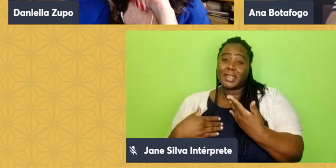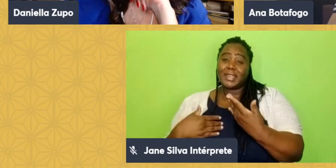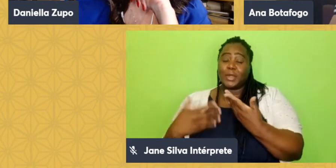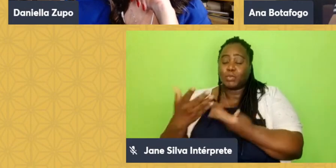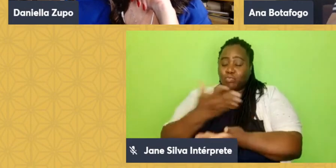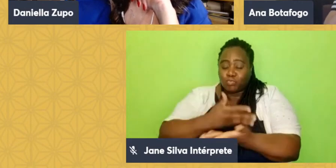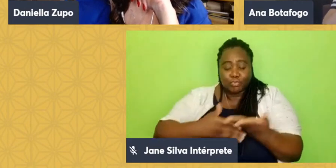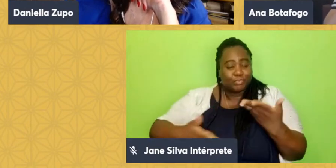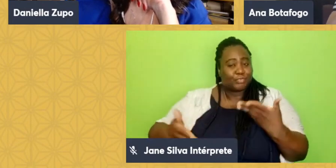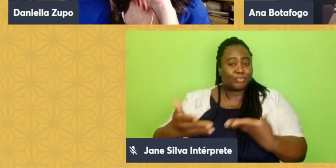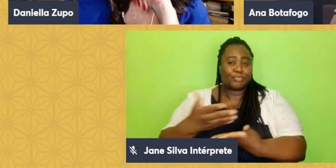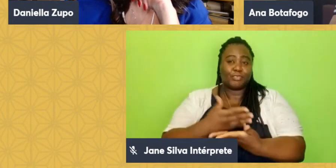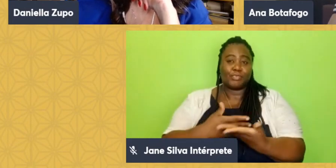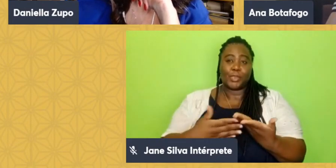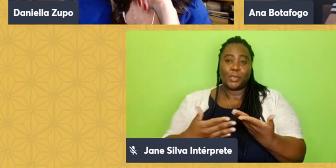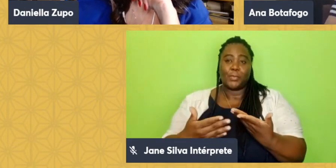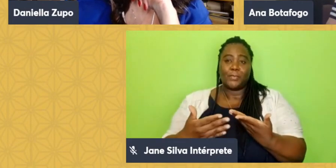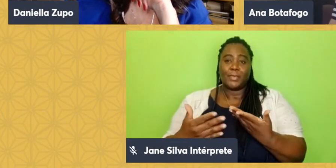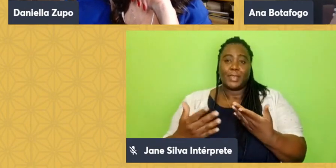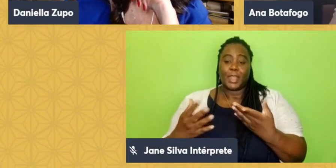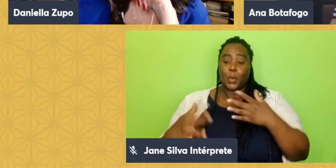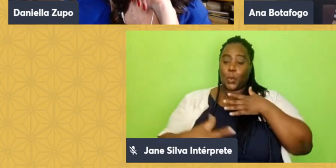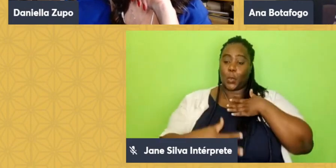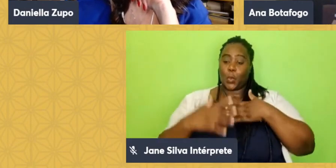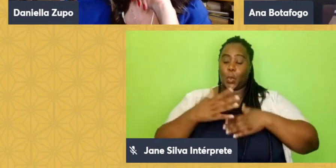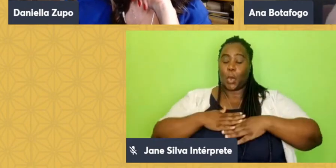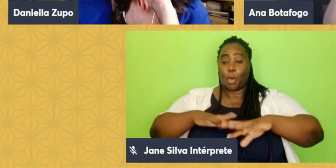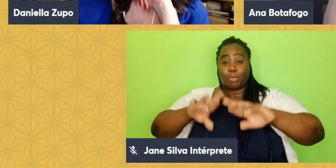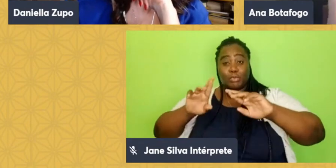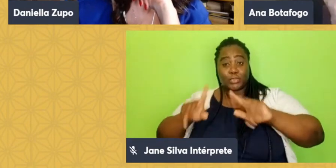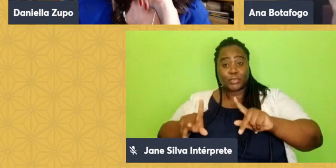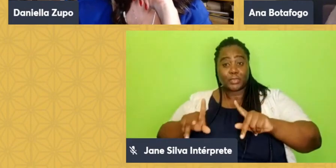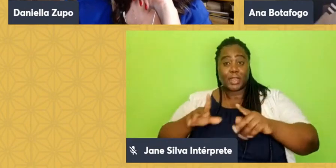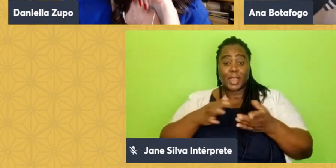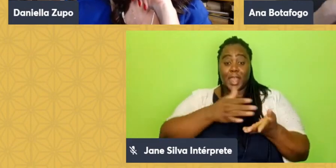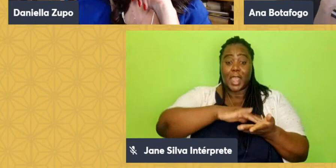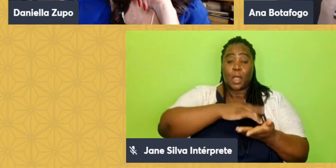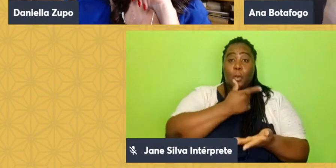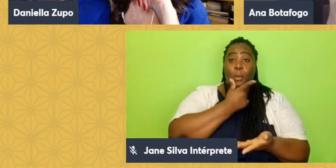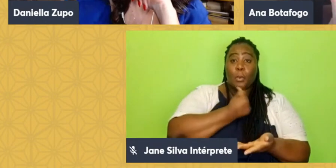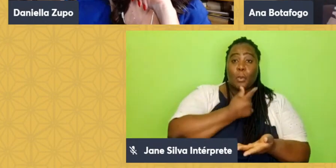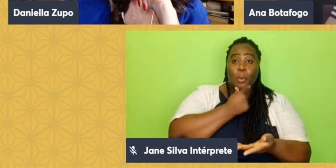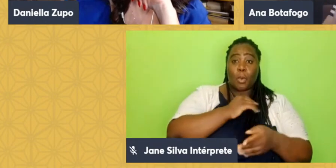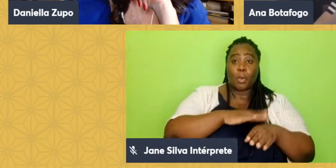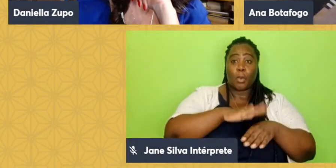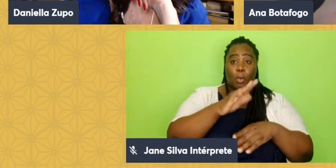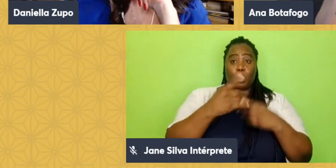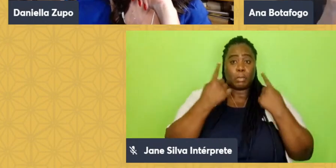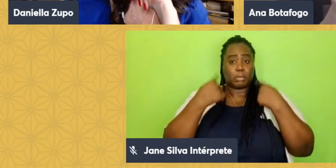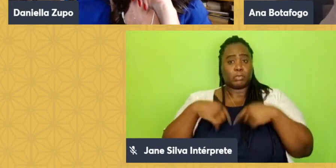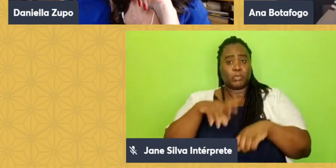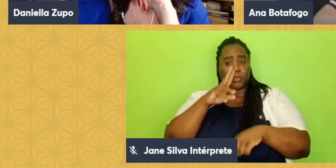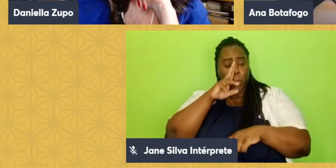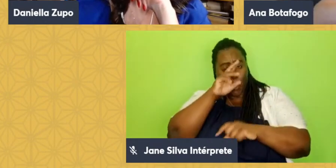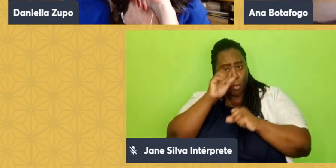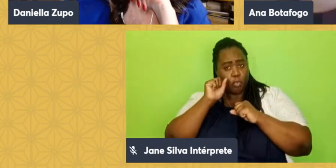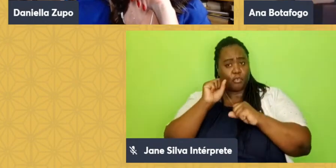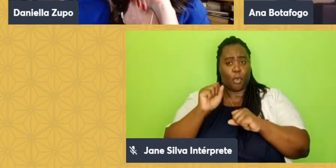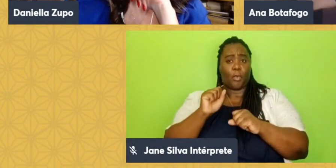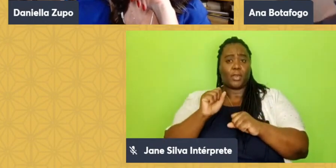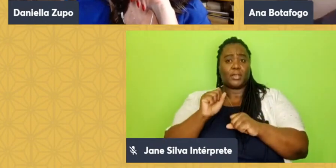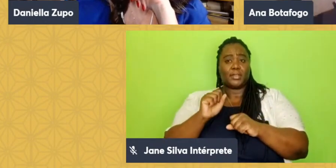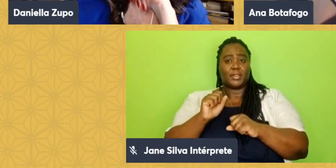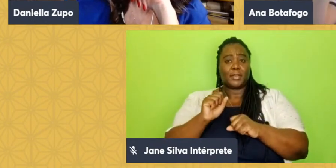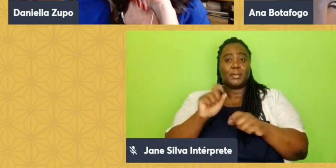entrosamento corpos diferente o bailarino que é mais vigor que é força